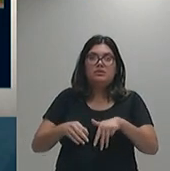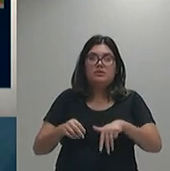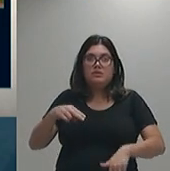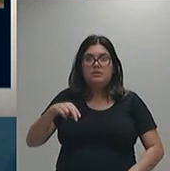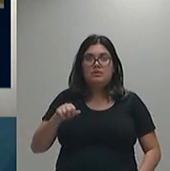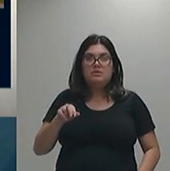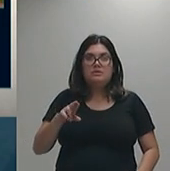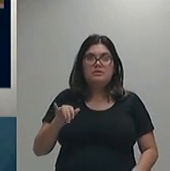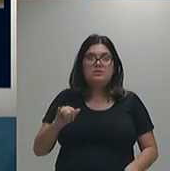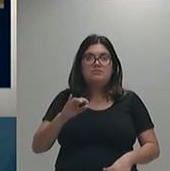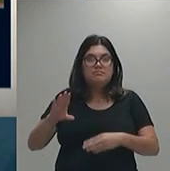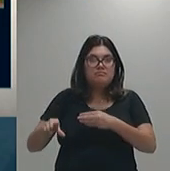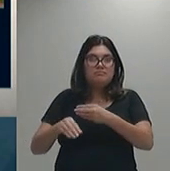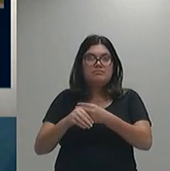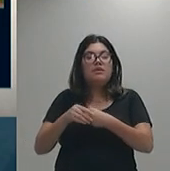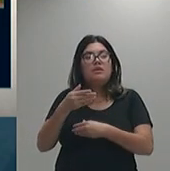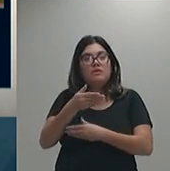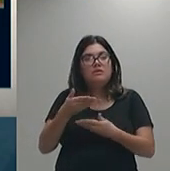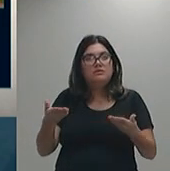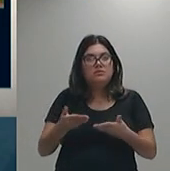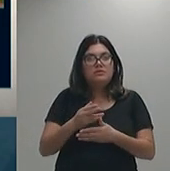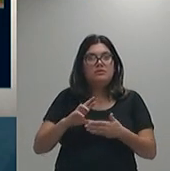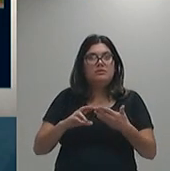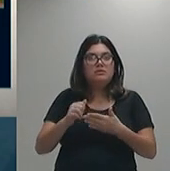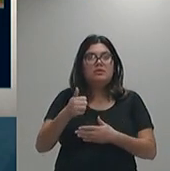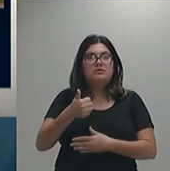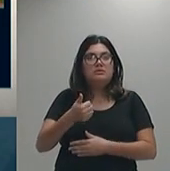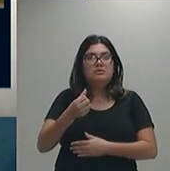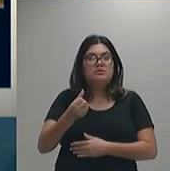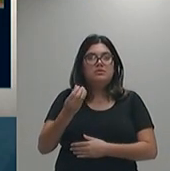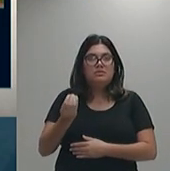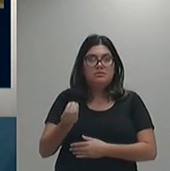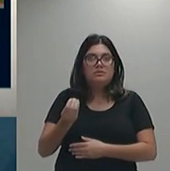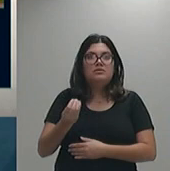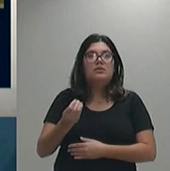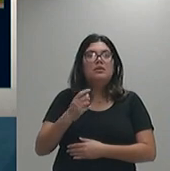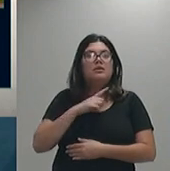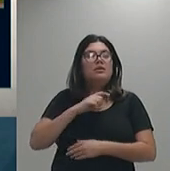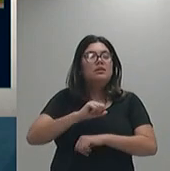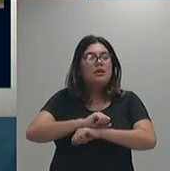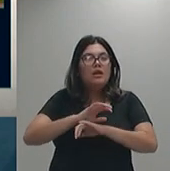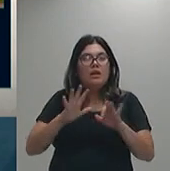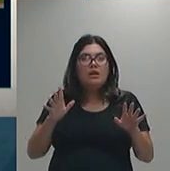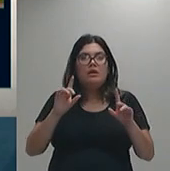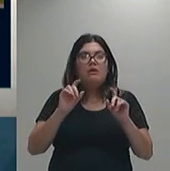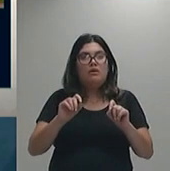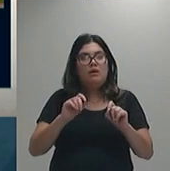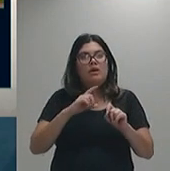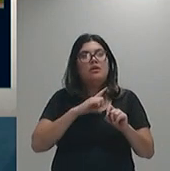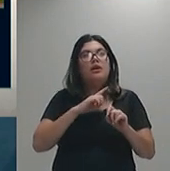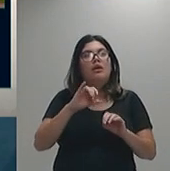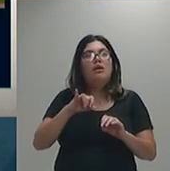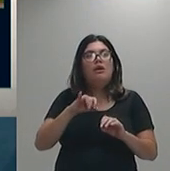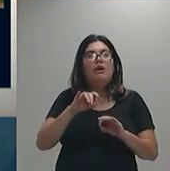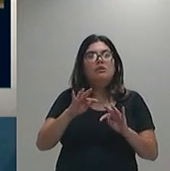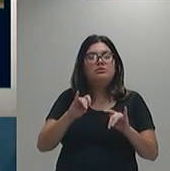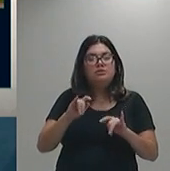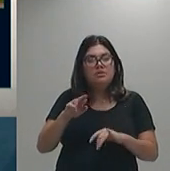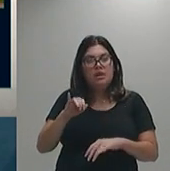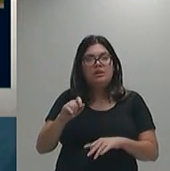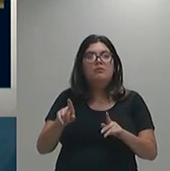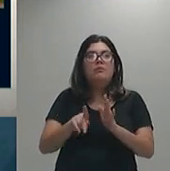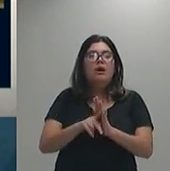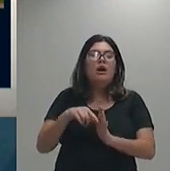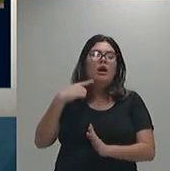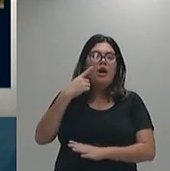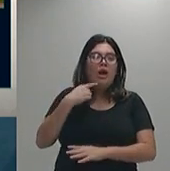Porque de fato na ação rescisória 5.160 Ficou claro que nesse caso sendo a titularidade do advogado ele deveria figurar